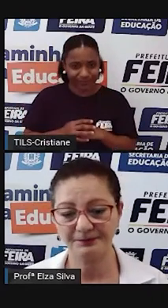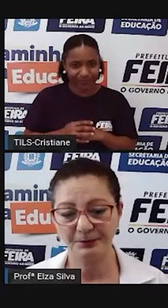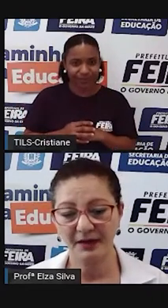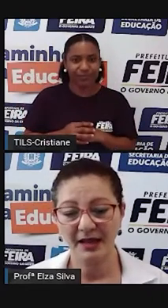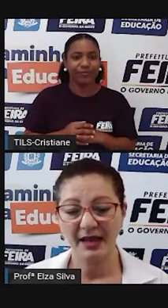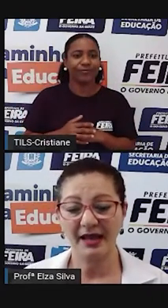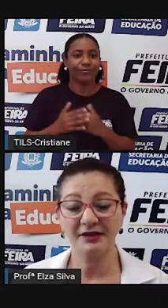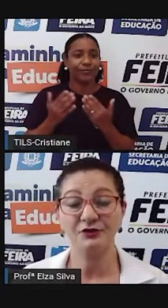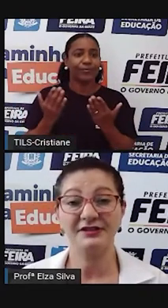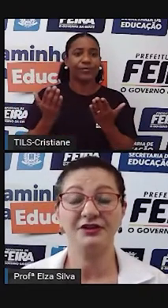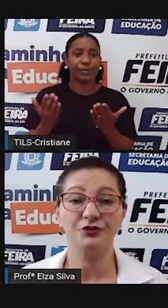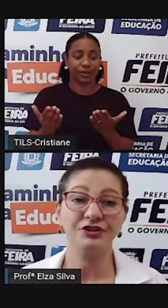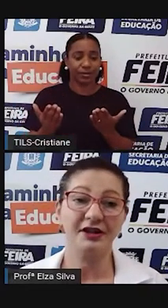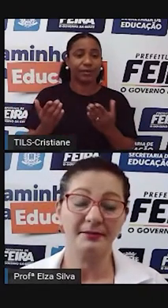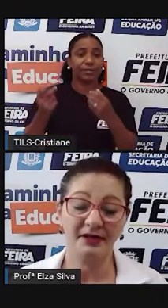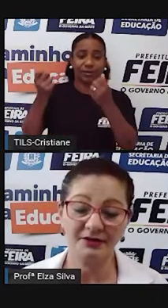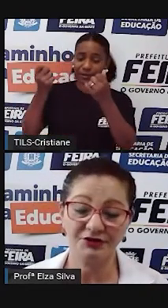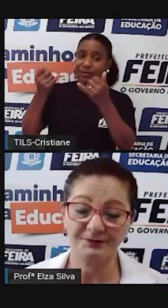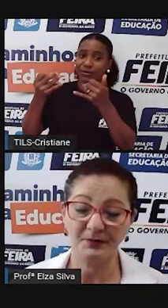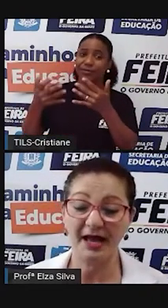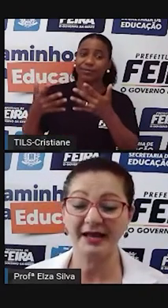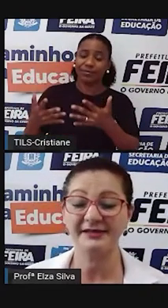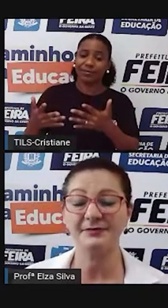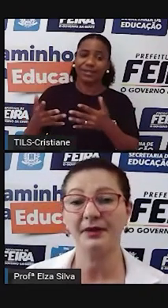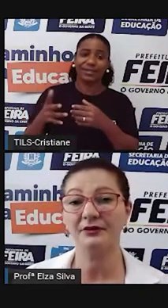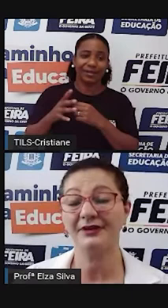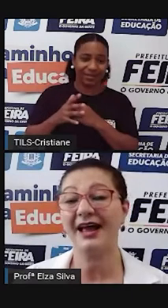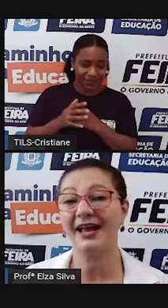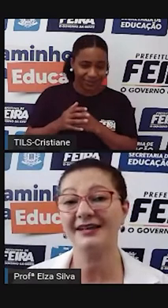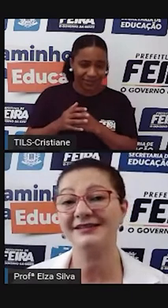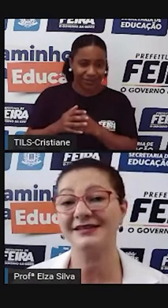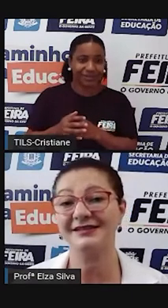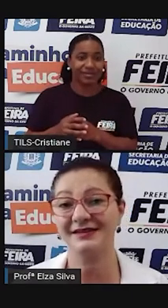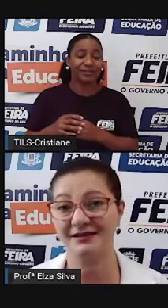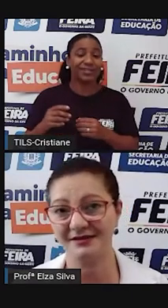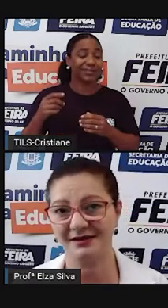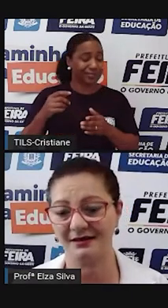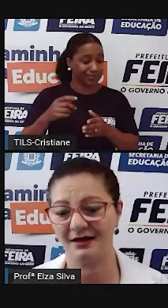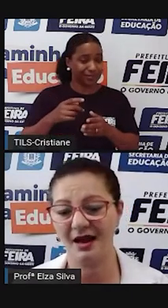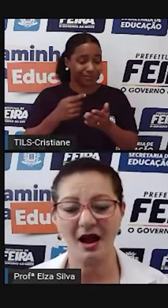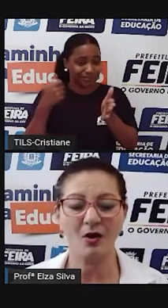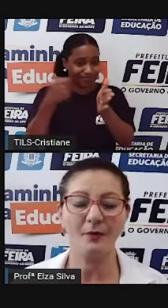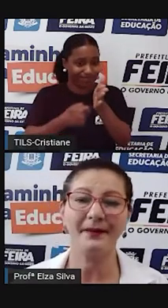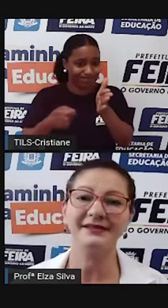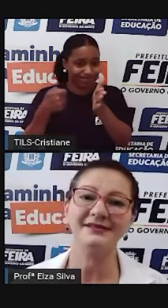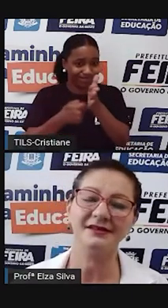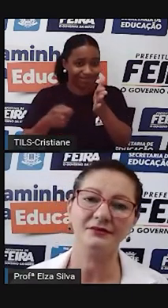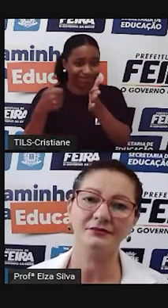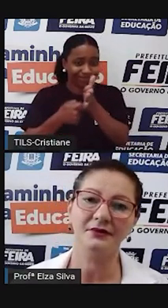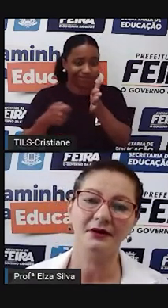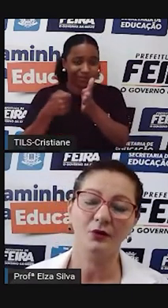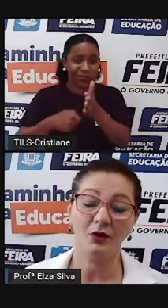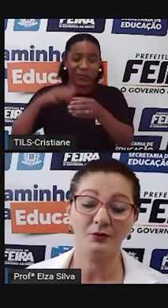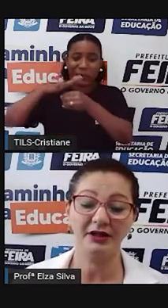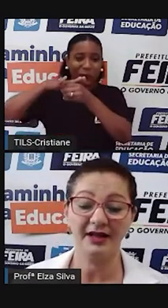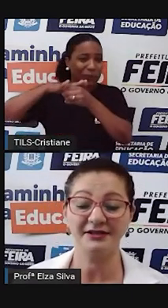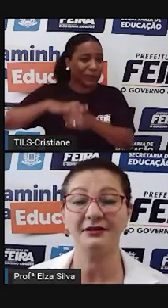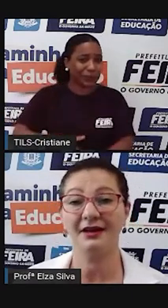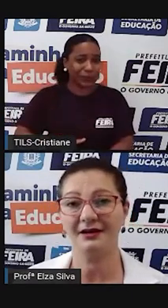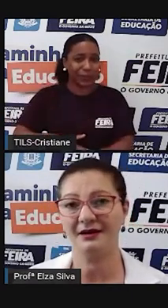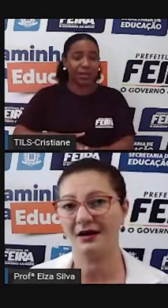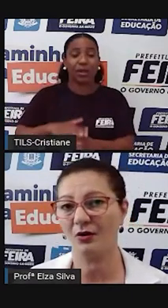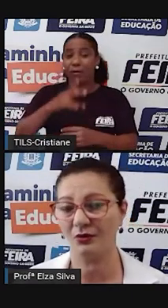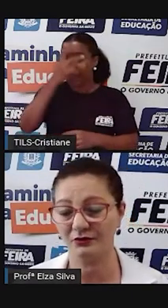traz? Ele nos diz justamente a respeito da resistência à opressão com a